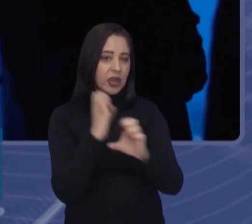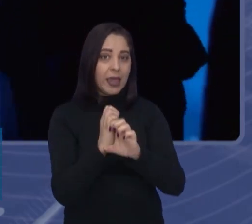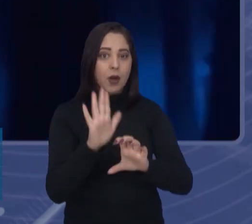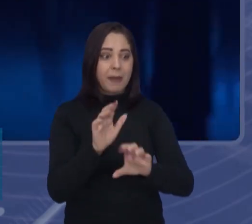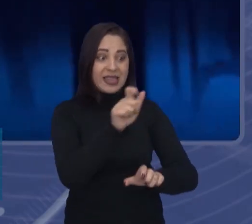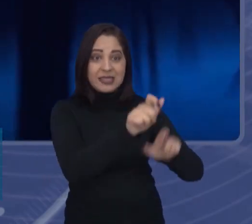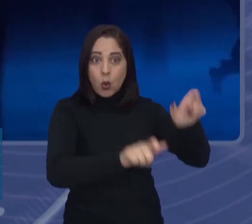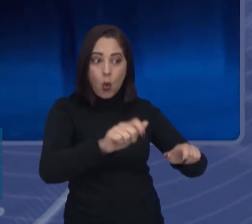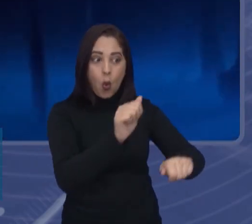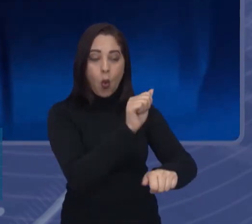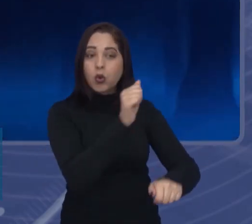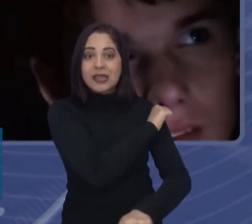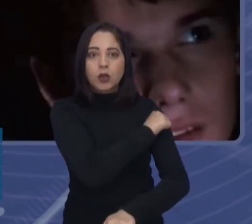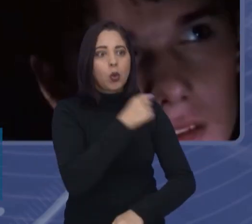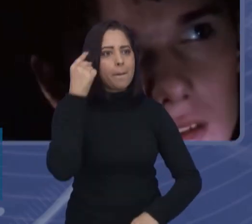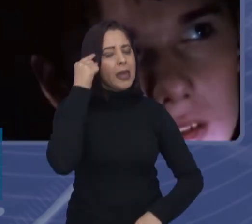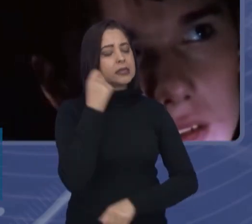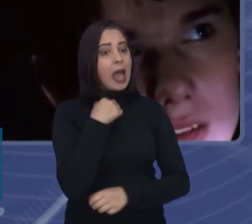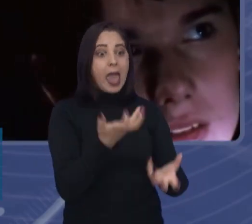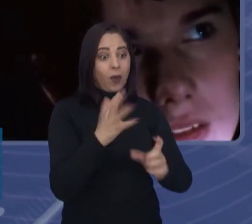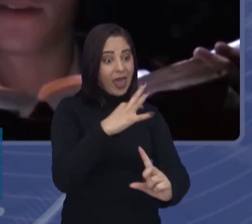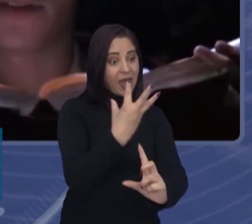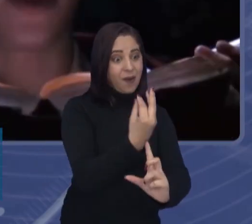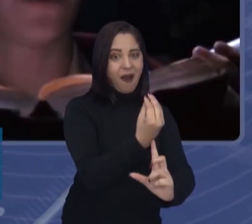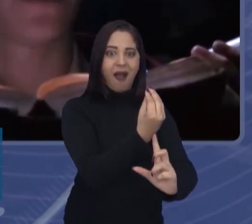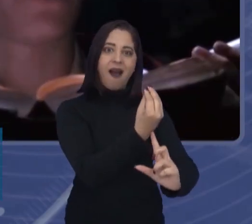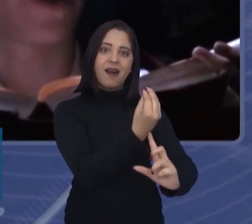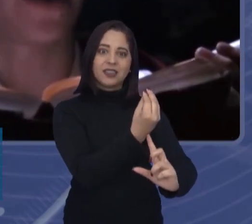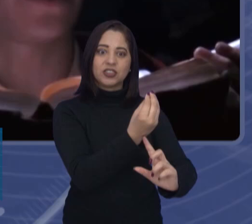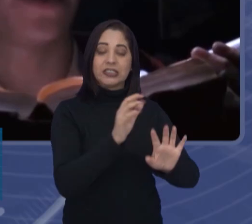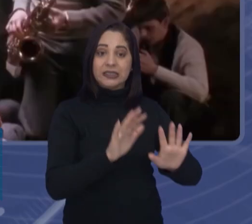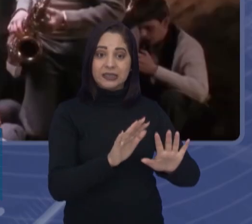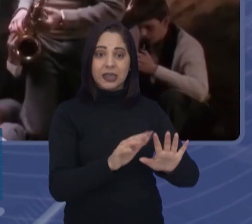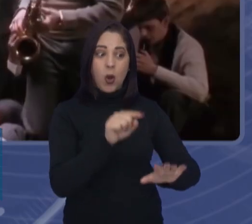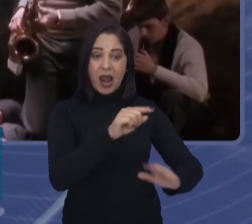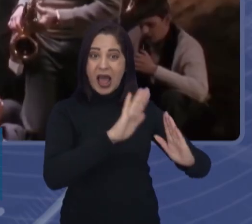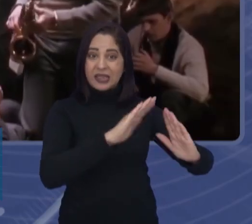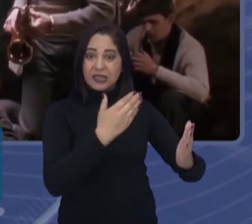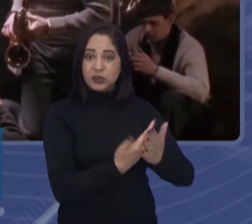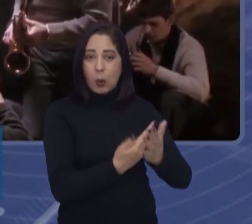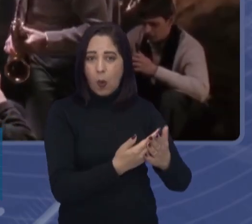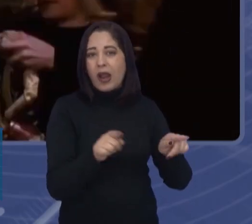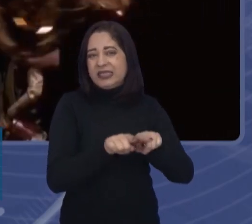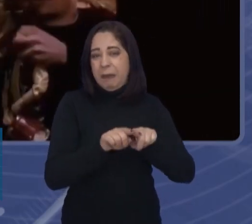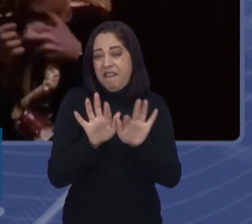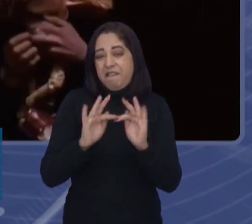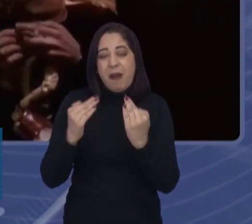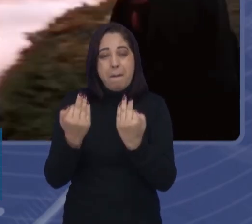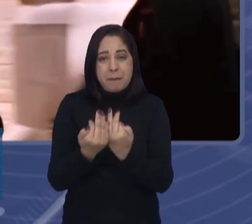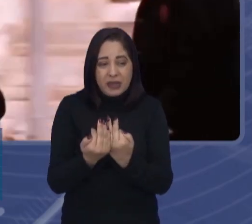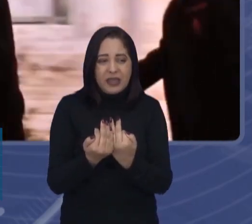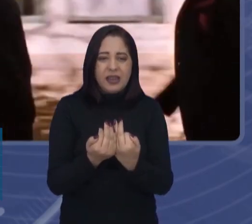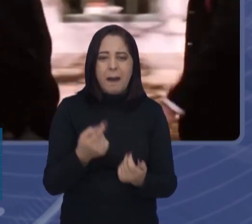pelas artes e afins, e aí começa a dar um conflito interno lá na escola, com as famílias também. Tem até